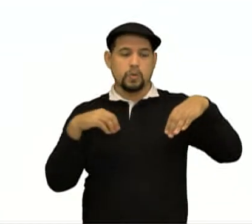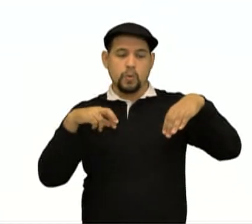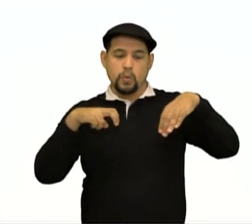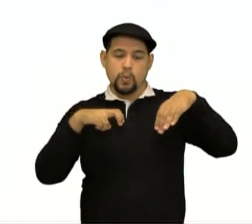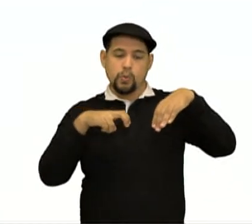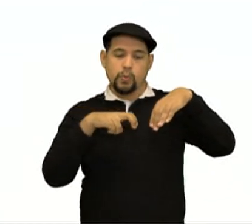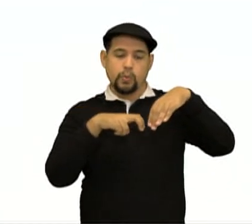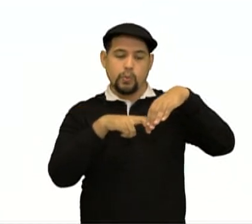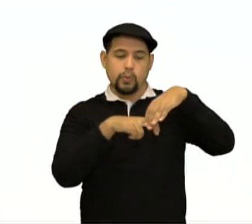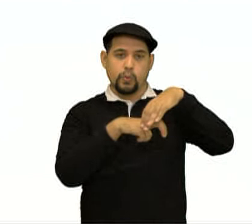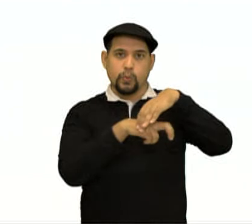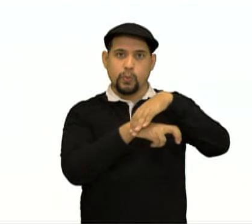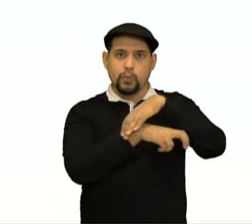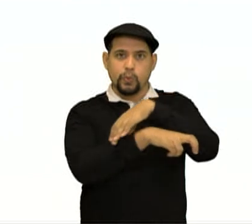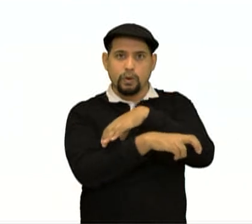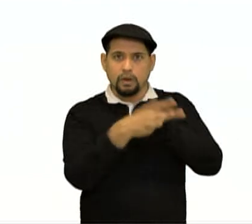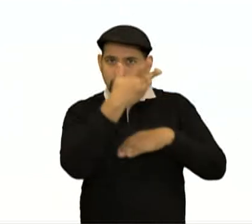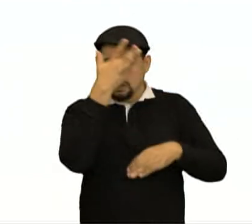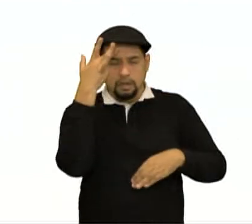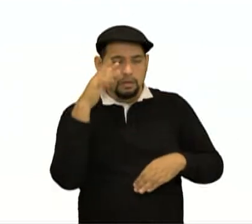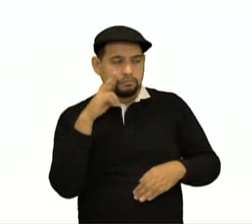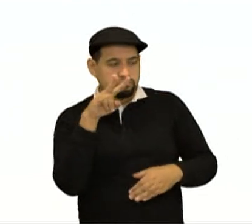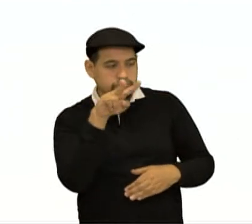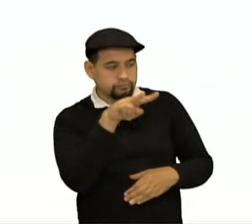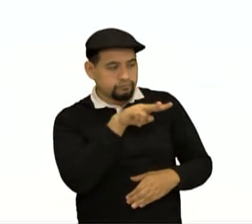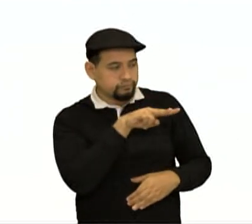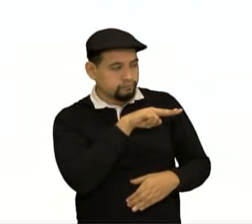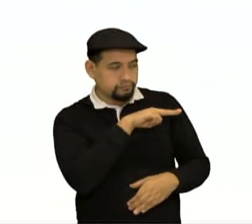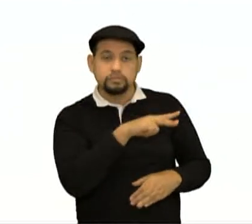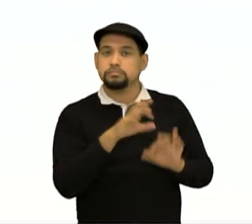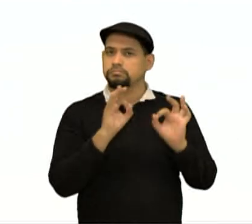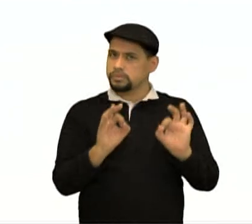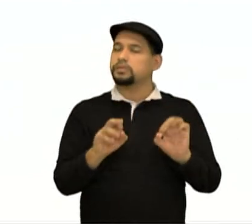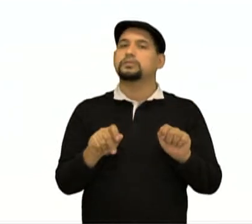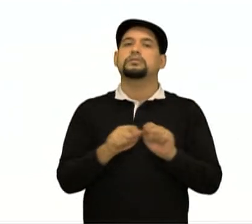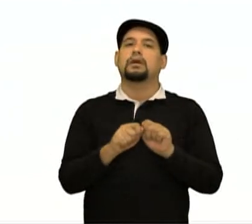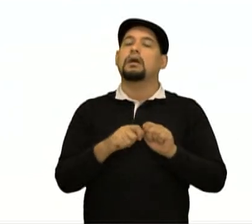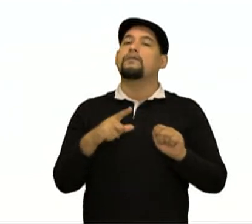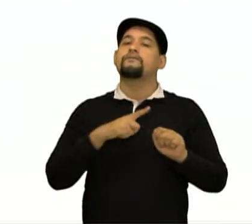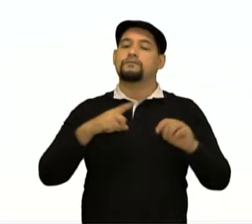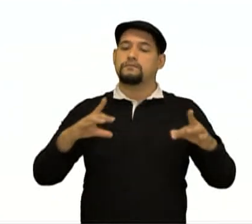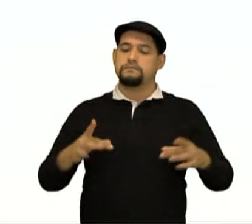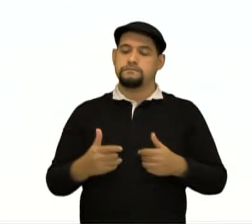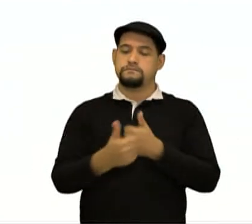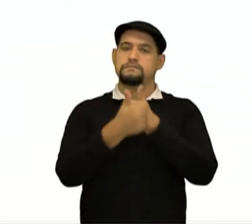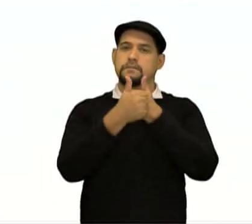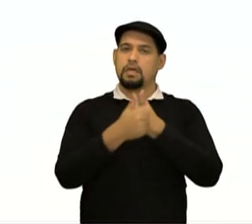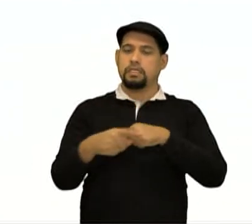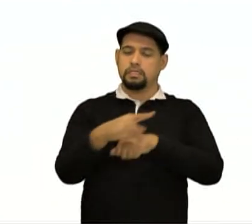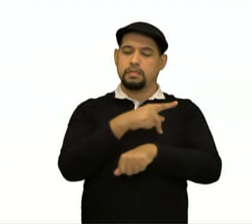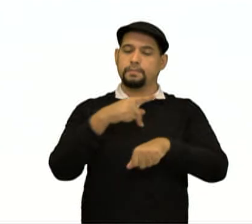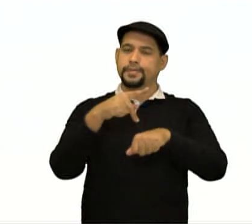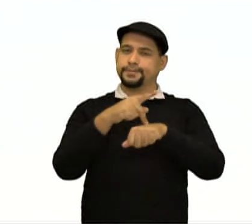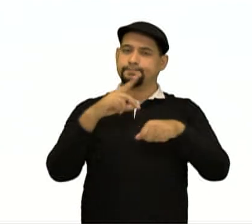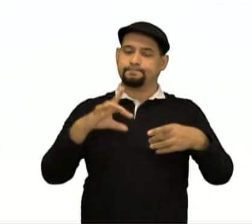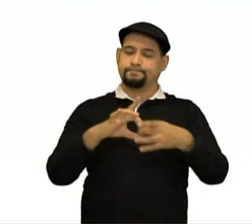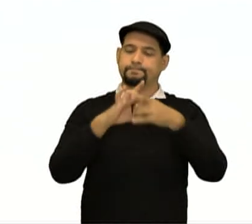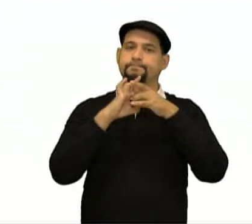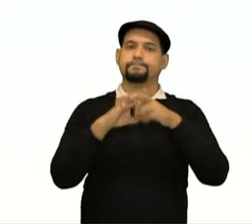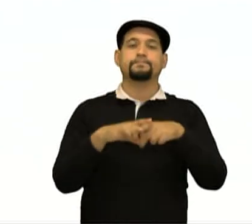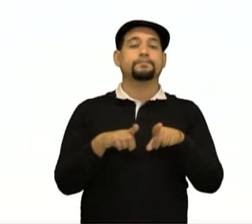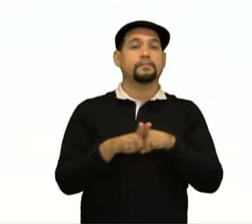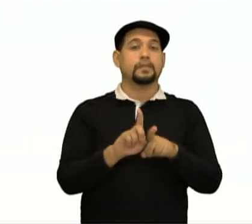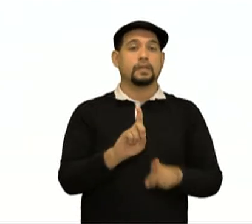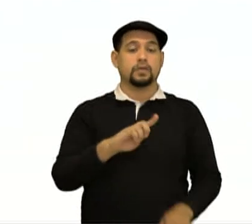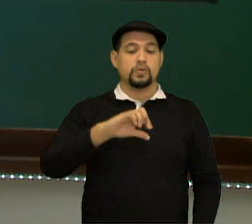fiscalização nela nós temos uma possibilidade que foi erguida de uma a afirmação entre os países membros e